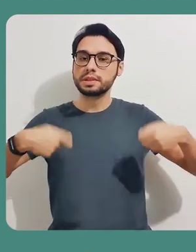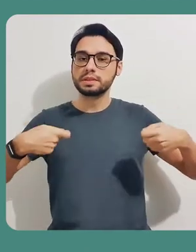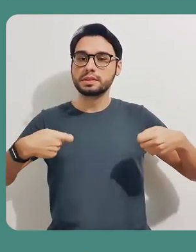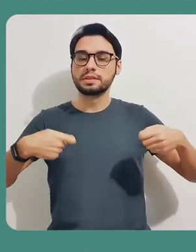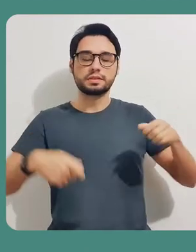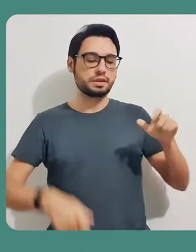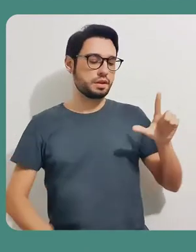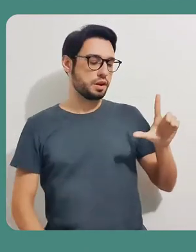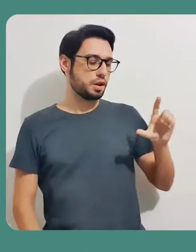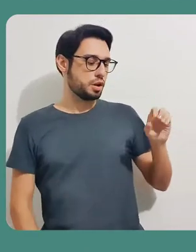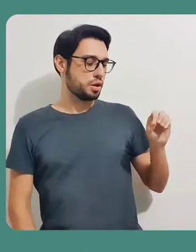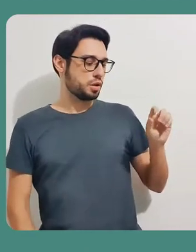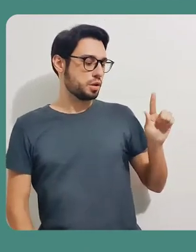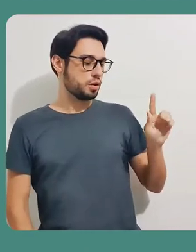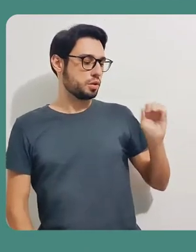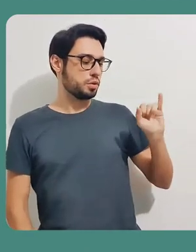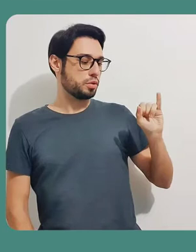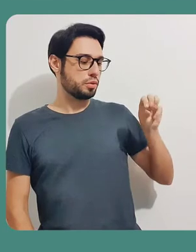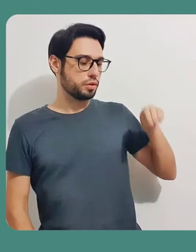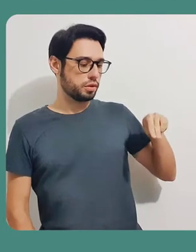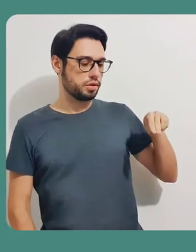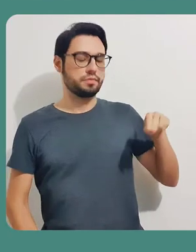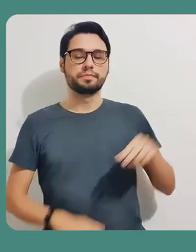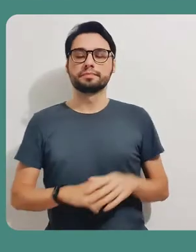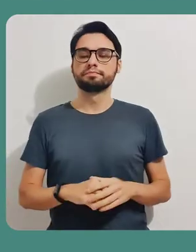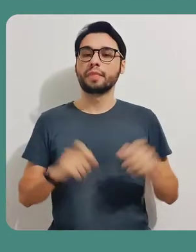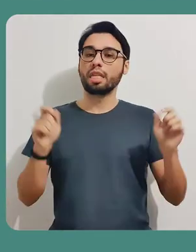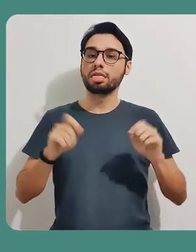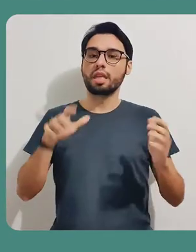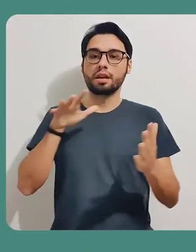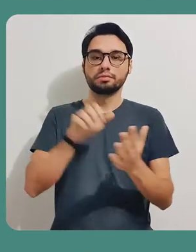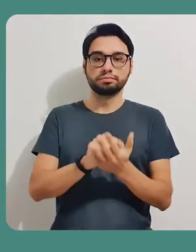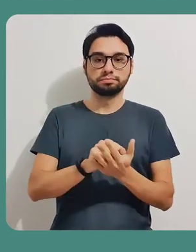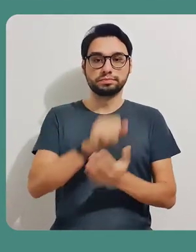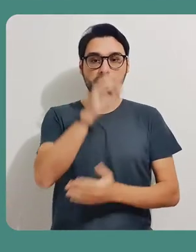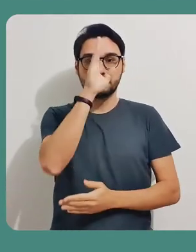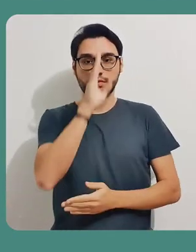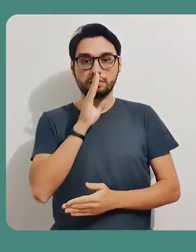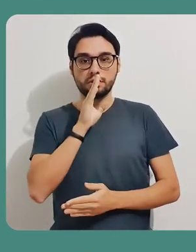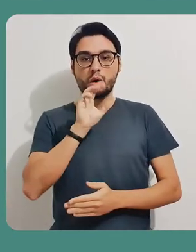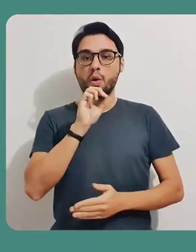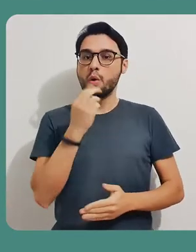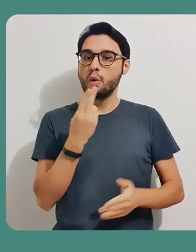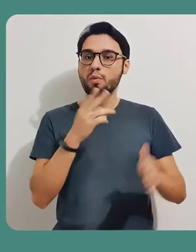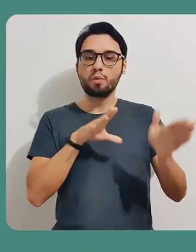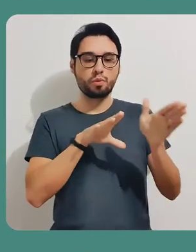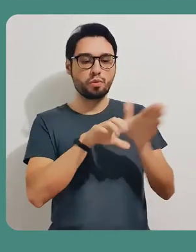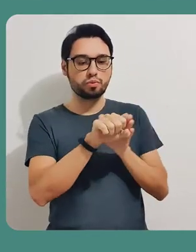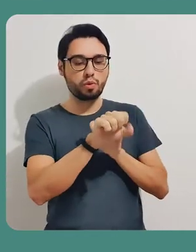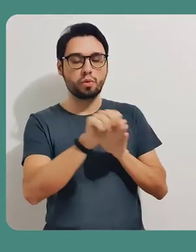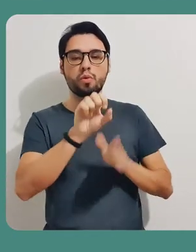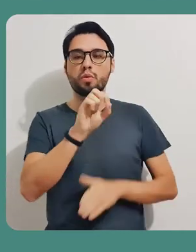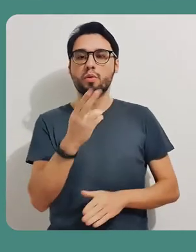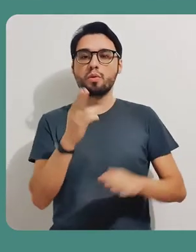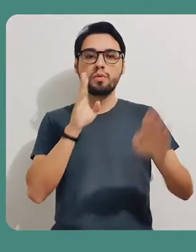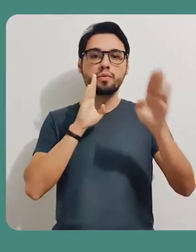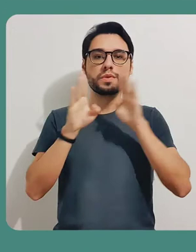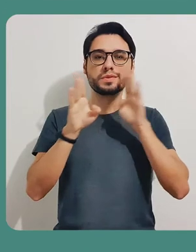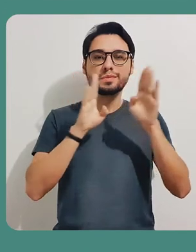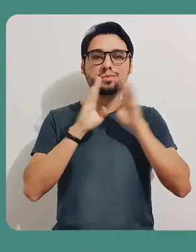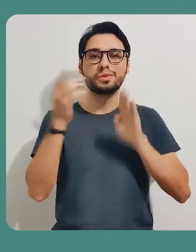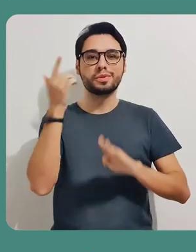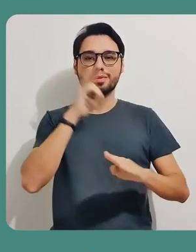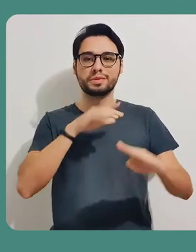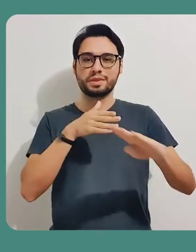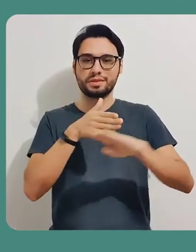primeiro fazer o seu login na plataforma então clique em efetuar login você pode se inscrever gratuitamente na plataforma